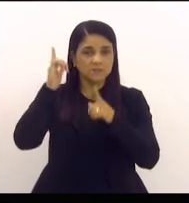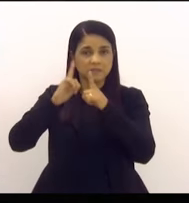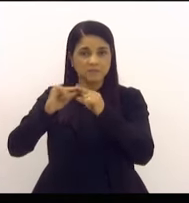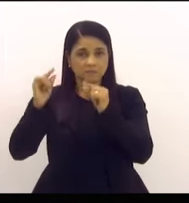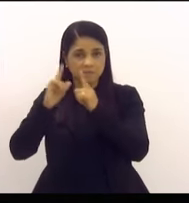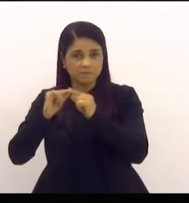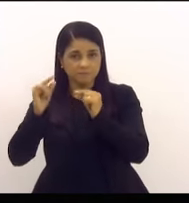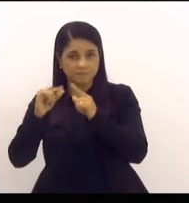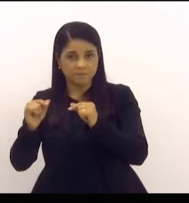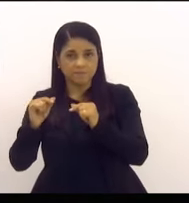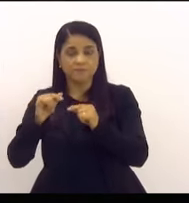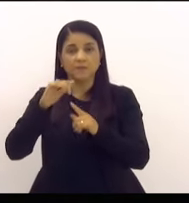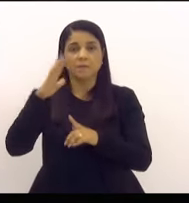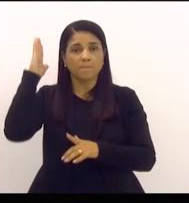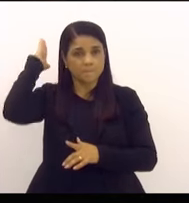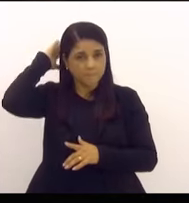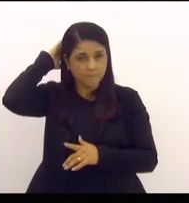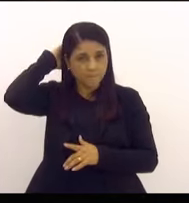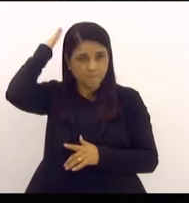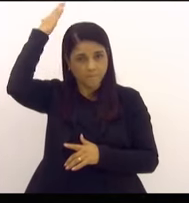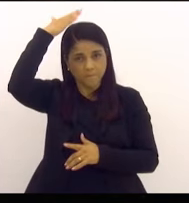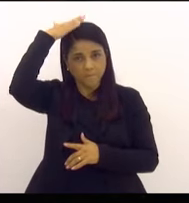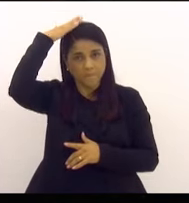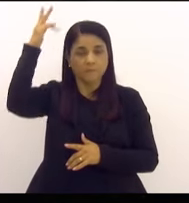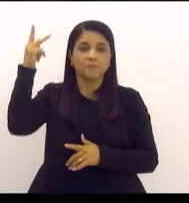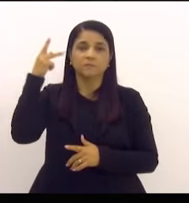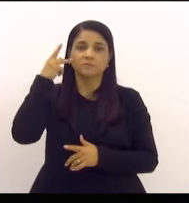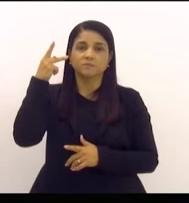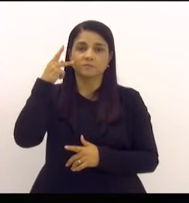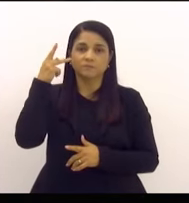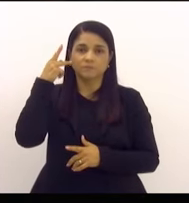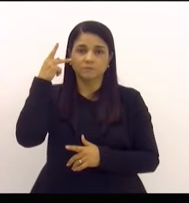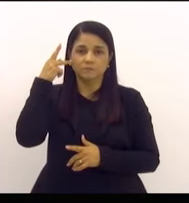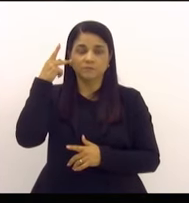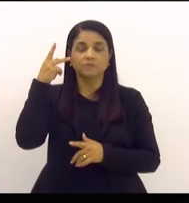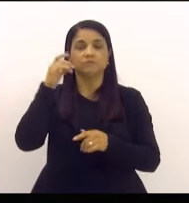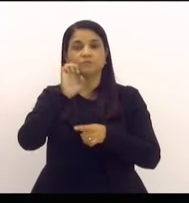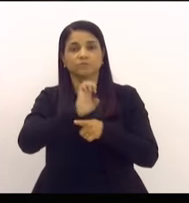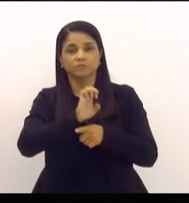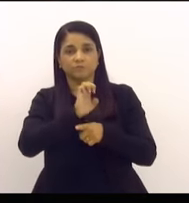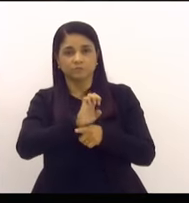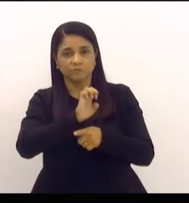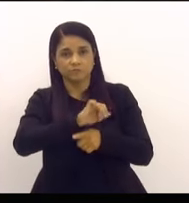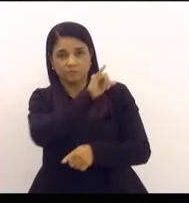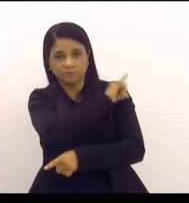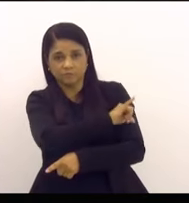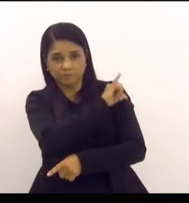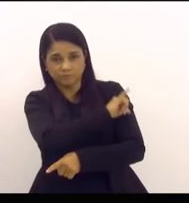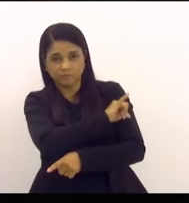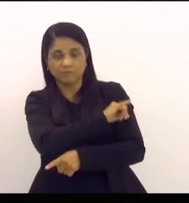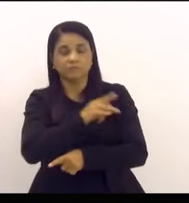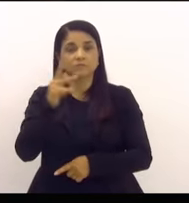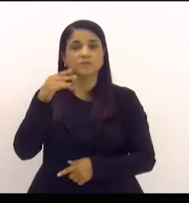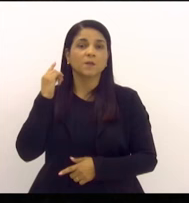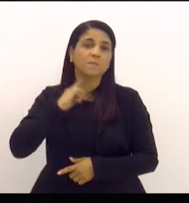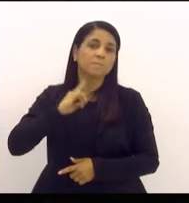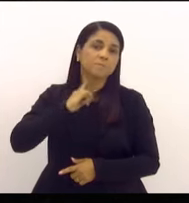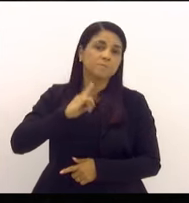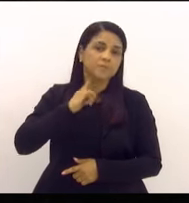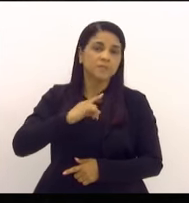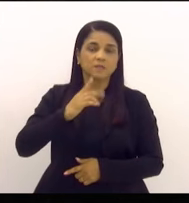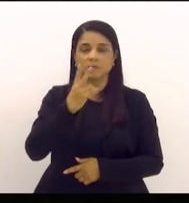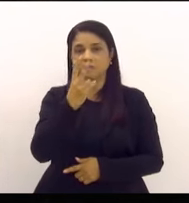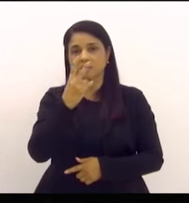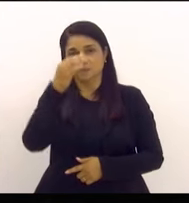Catarina, Paraná, São Paulo, Rio de Janeiro, Minas Gerais e